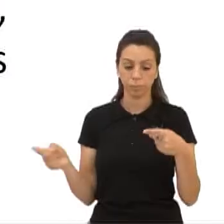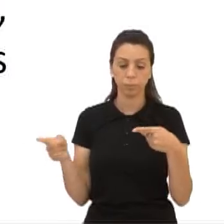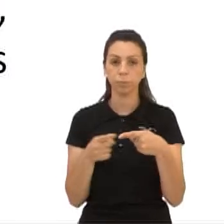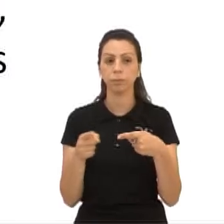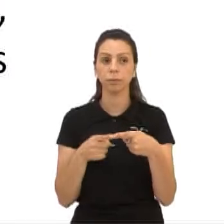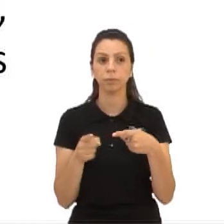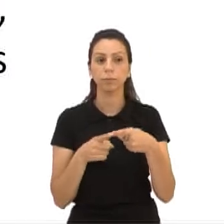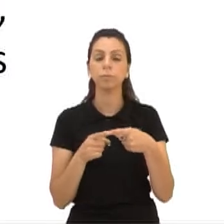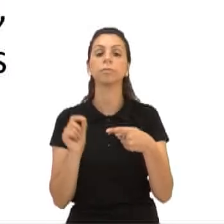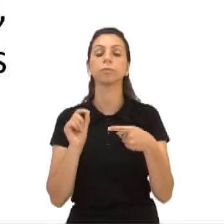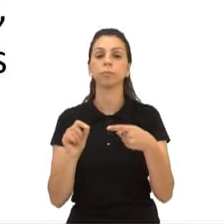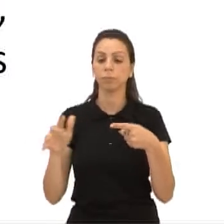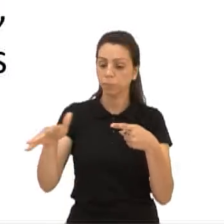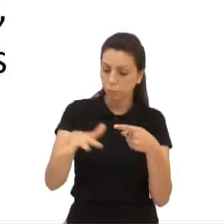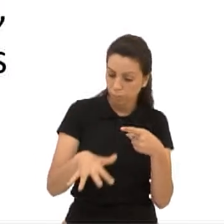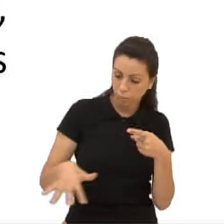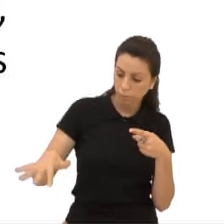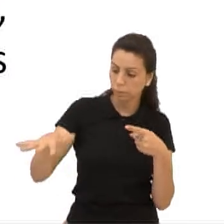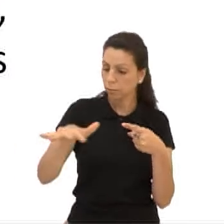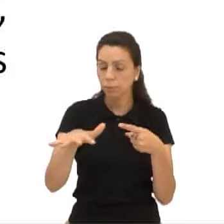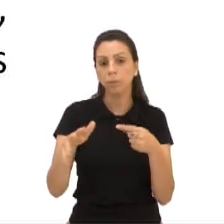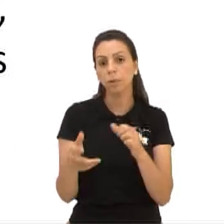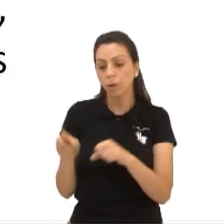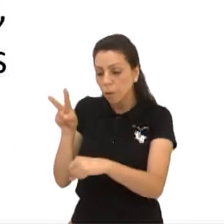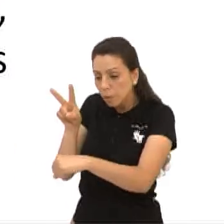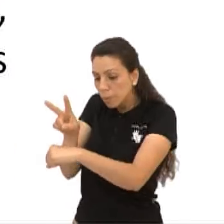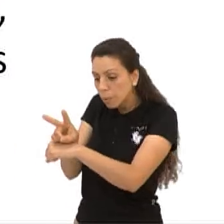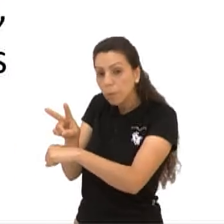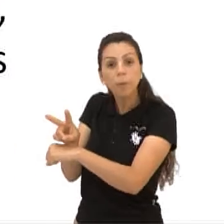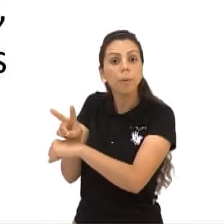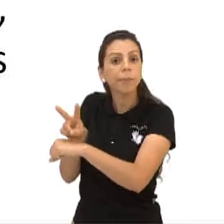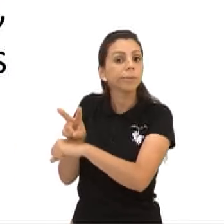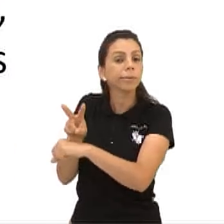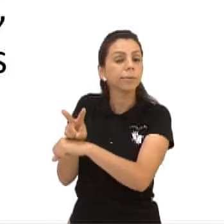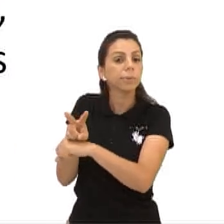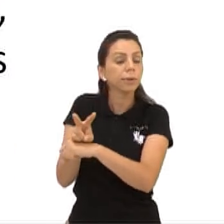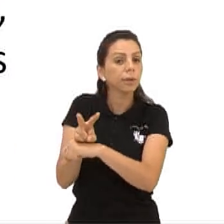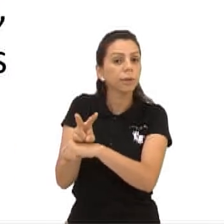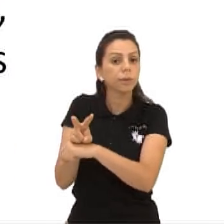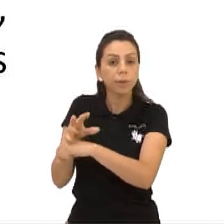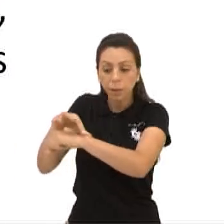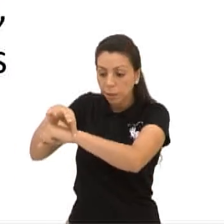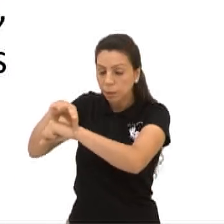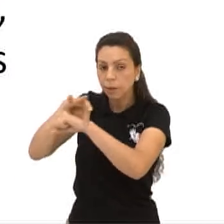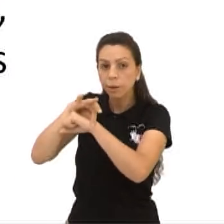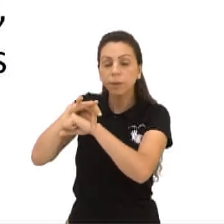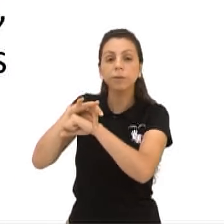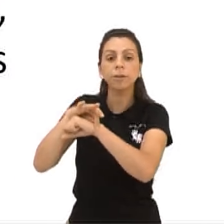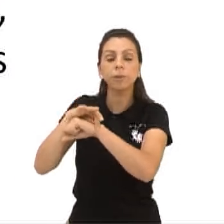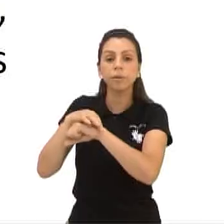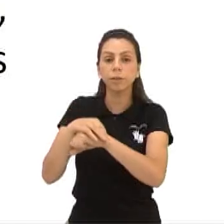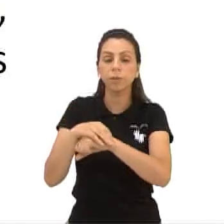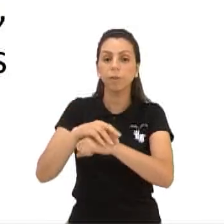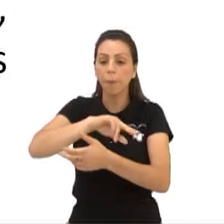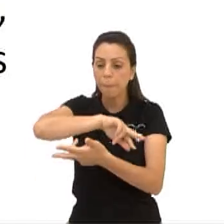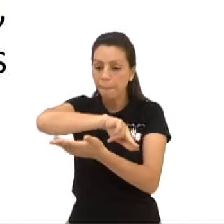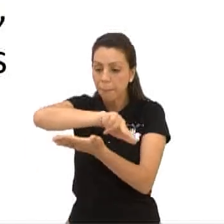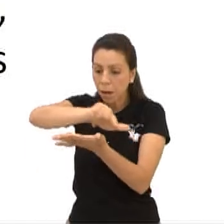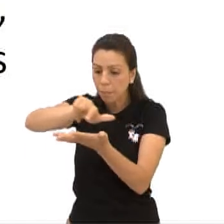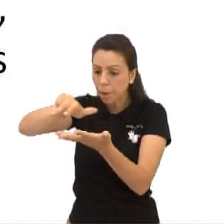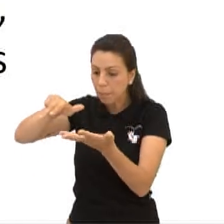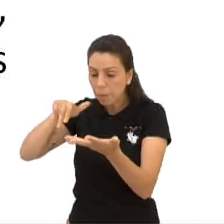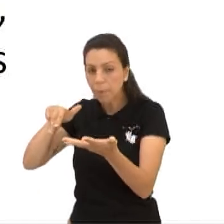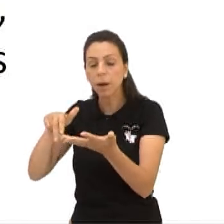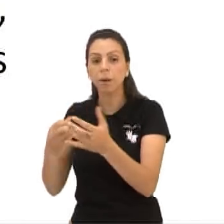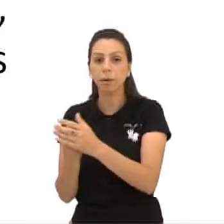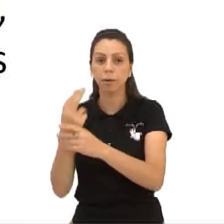A sustentabilidade ambiental é a manutenção dos ecossistemas, garantindo a biodiversidade. Então,